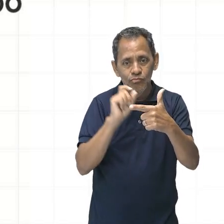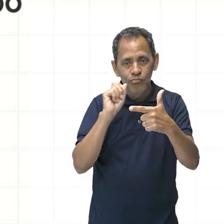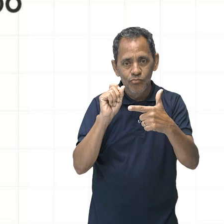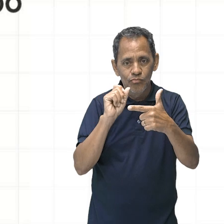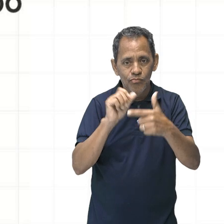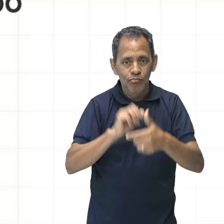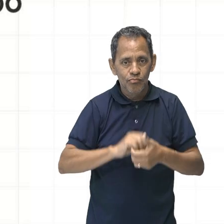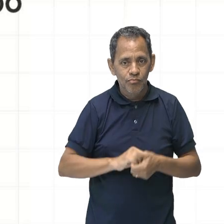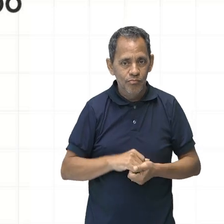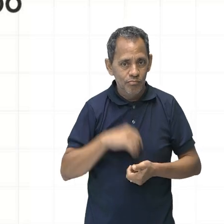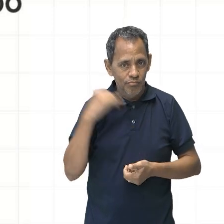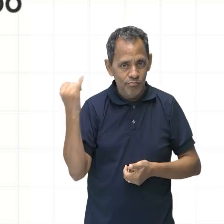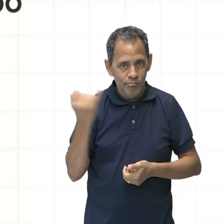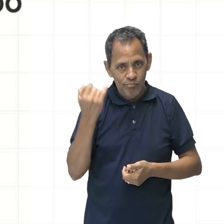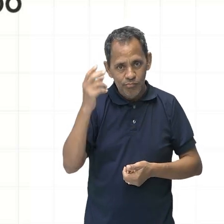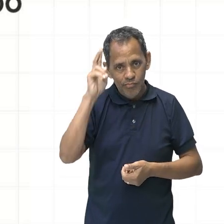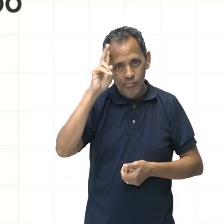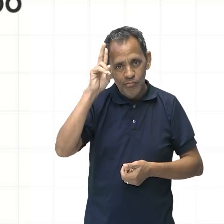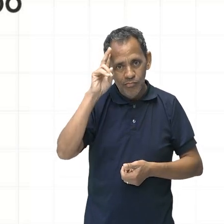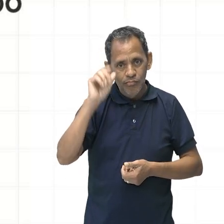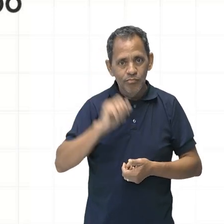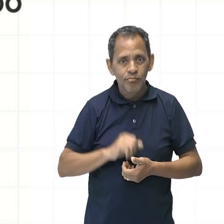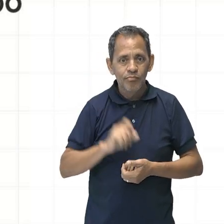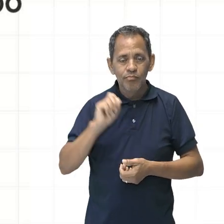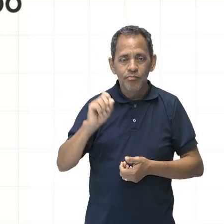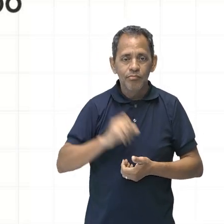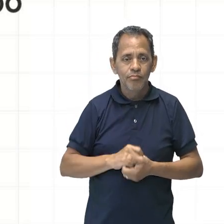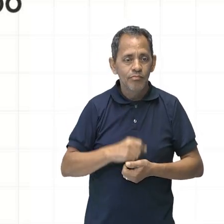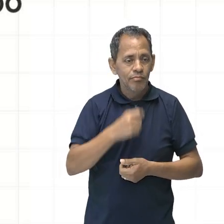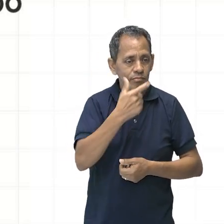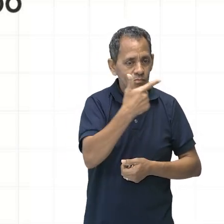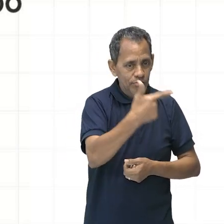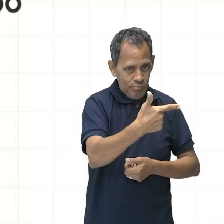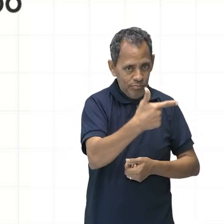é importante lembrar que 2 litros de suco